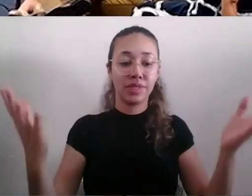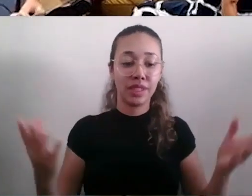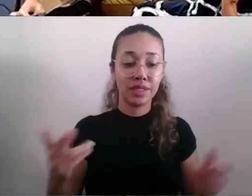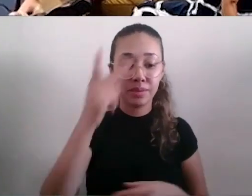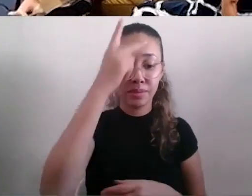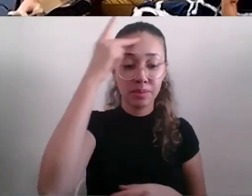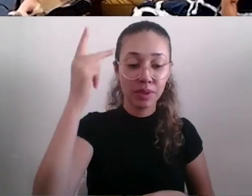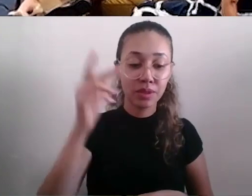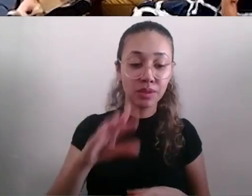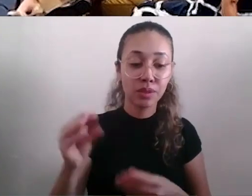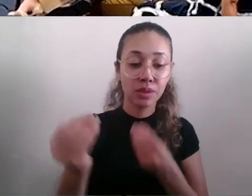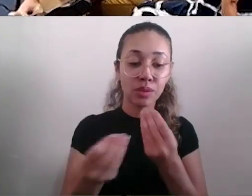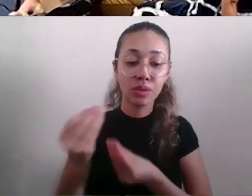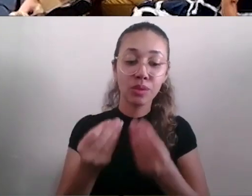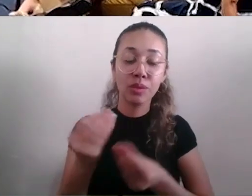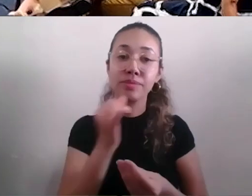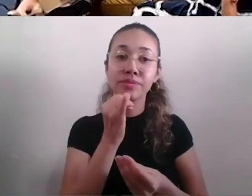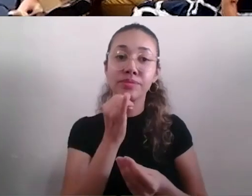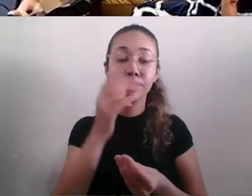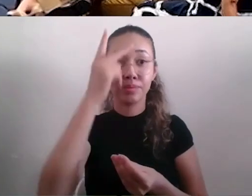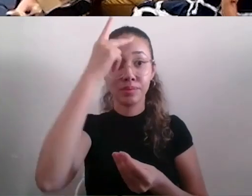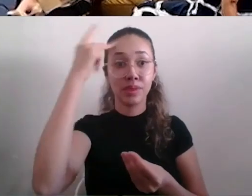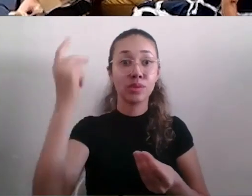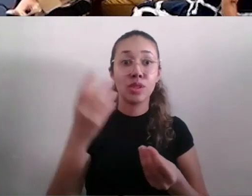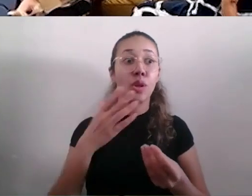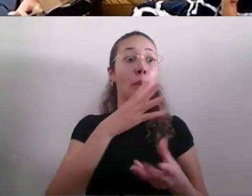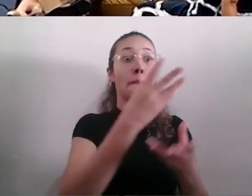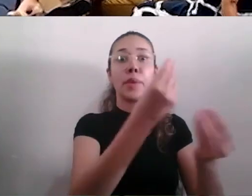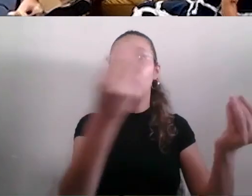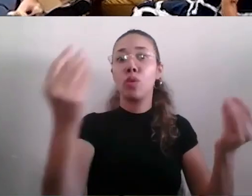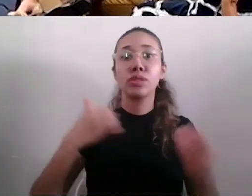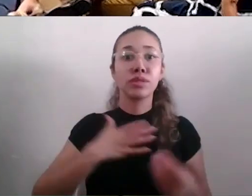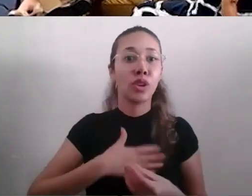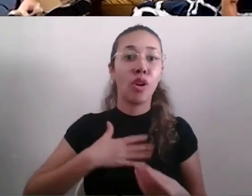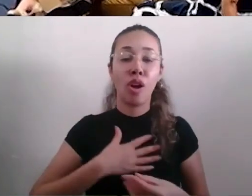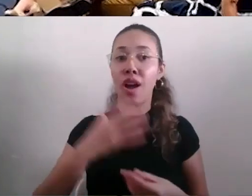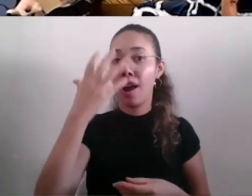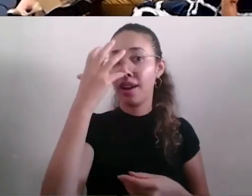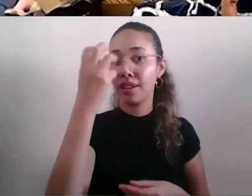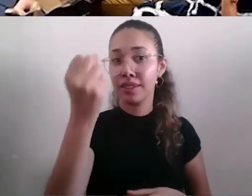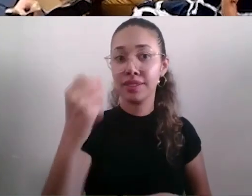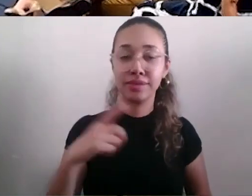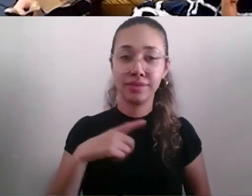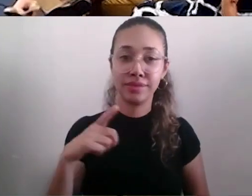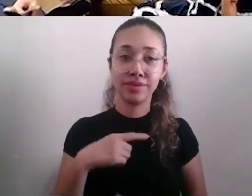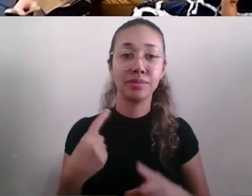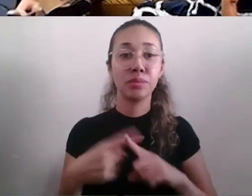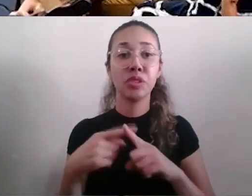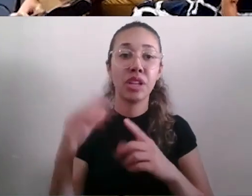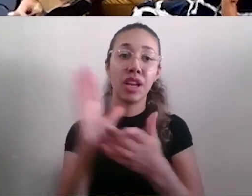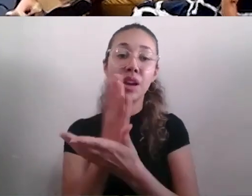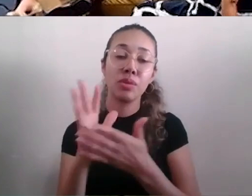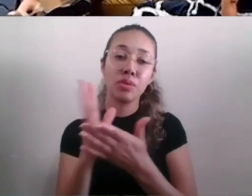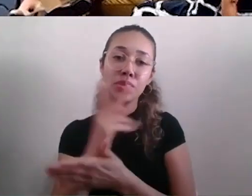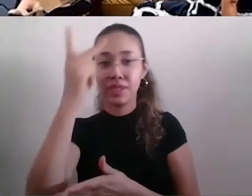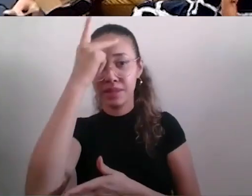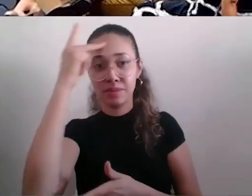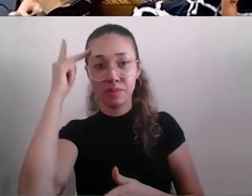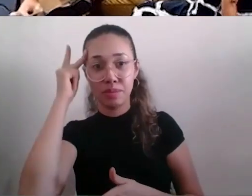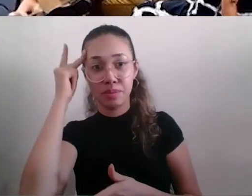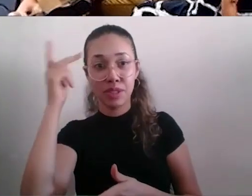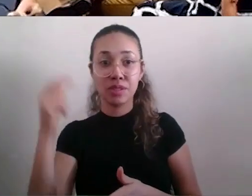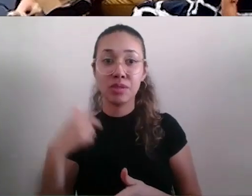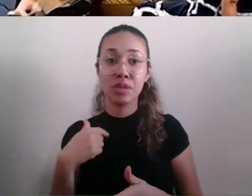pessoas totalmente diferentes que amam. Isso eu acho interessante, porque tem pessoas mais conservadoras, mais progressistas,